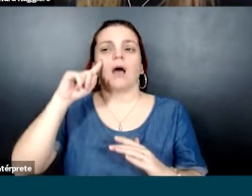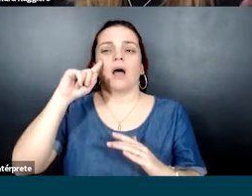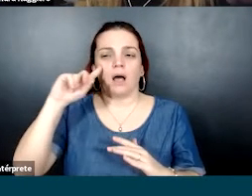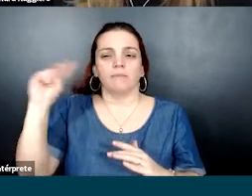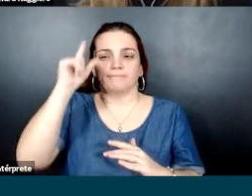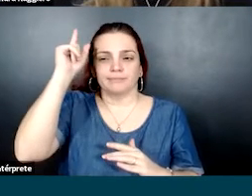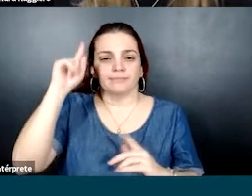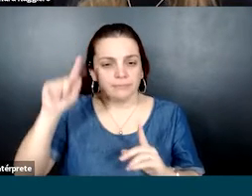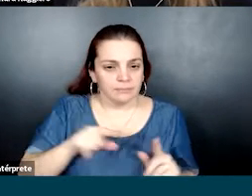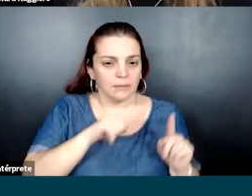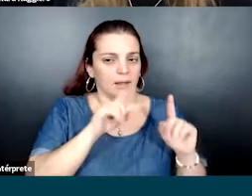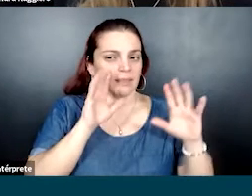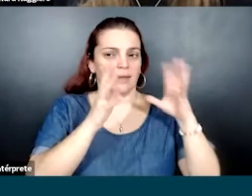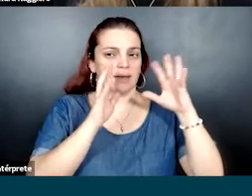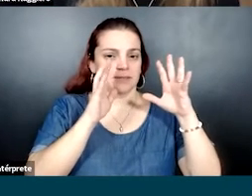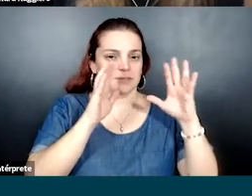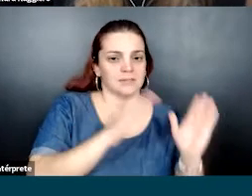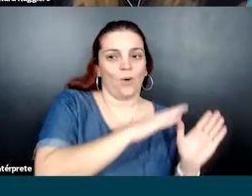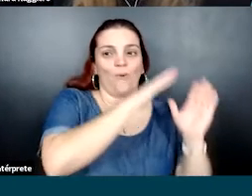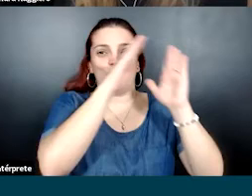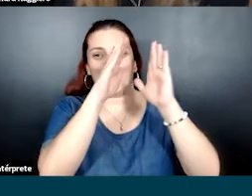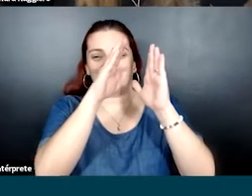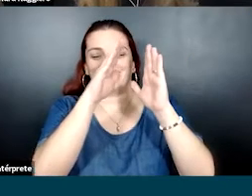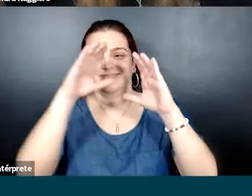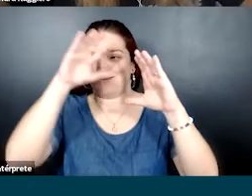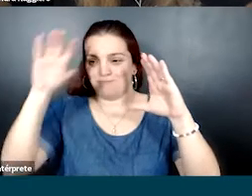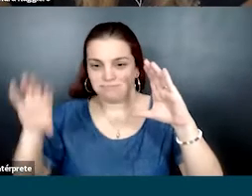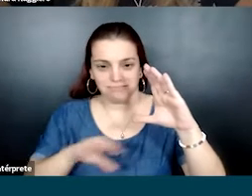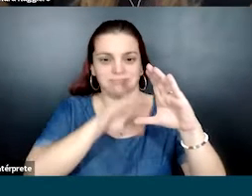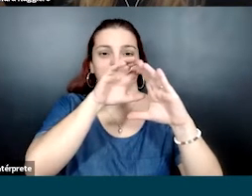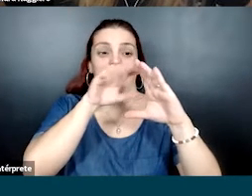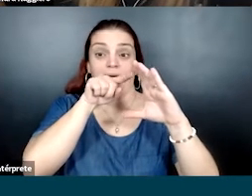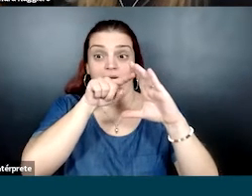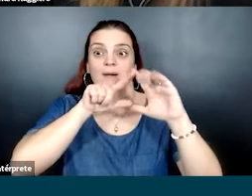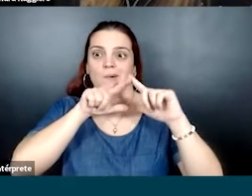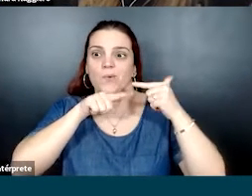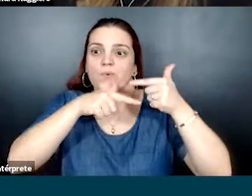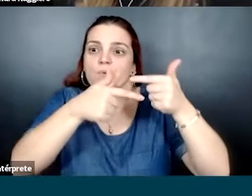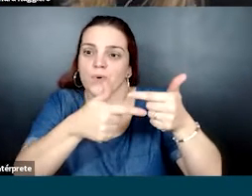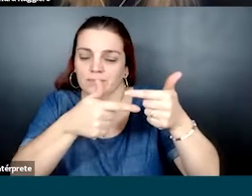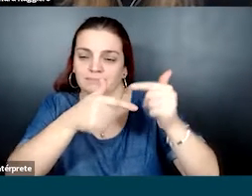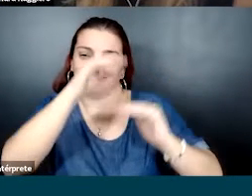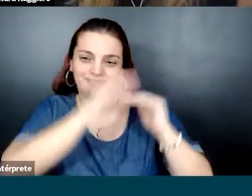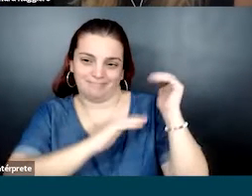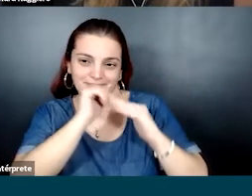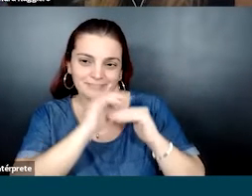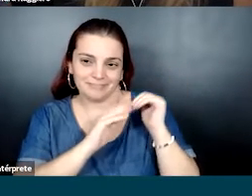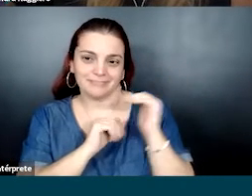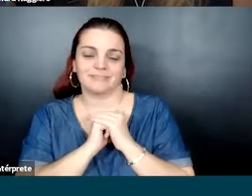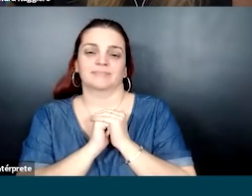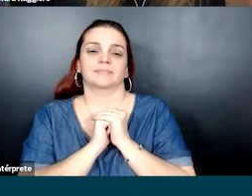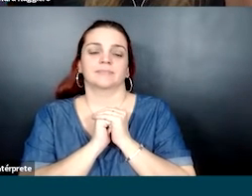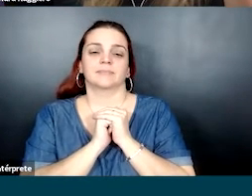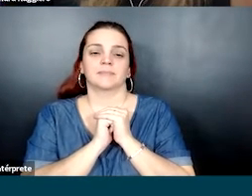de insights, decisões, e lá no final, a fase realmente de ações, né, onde a máquina